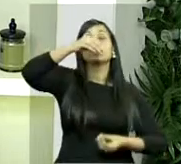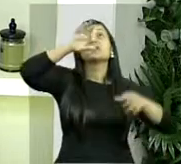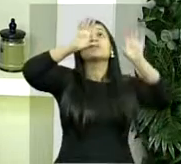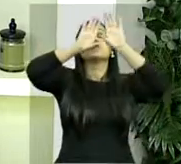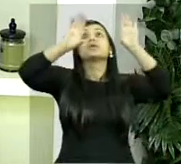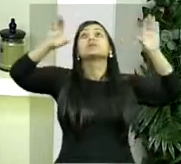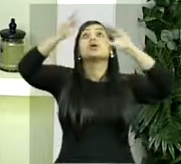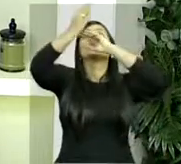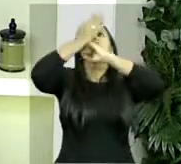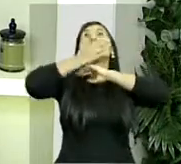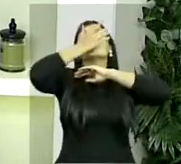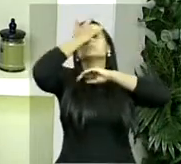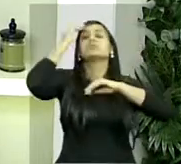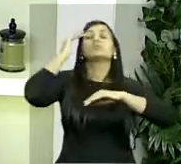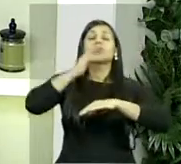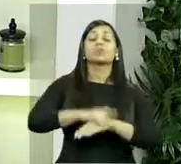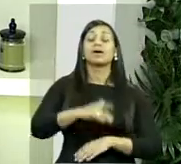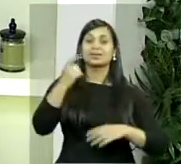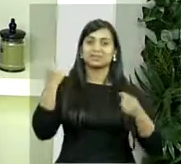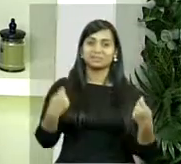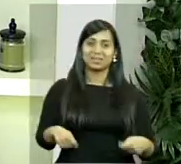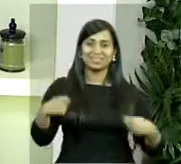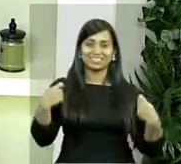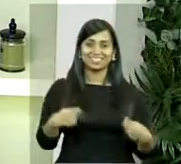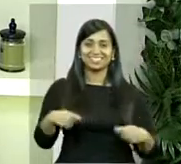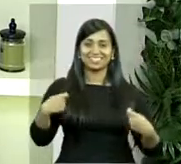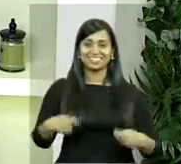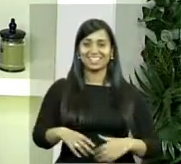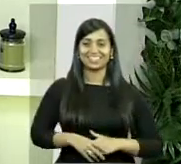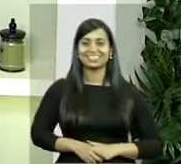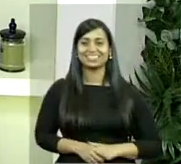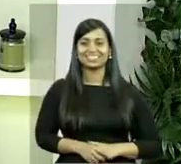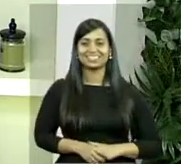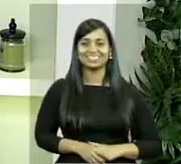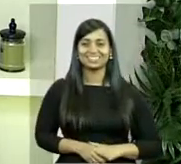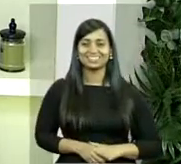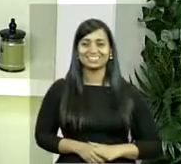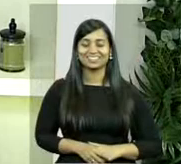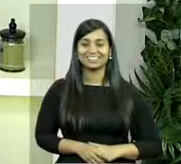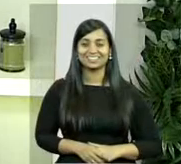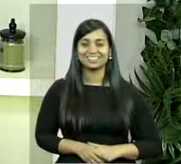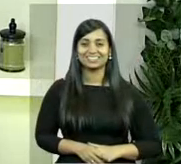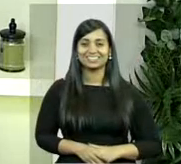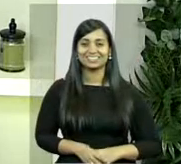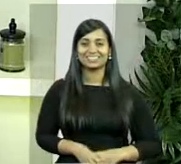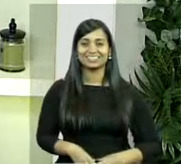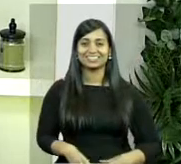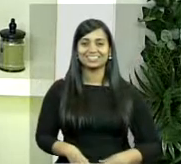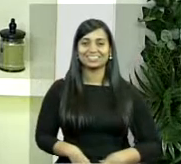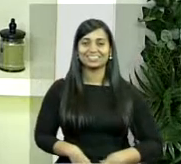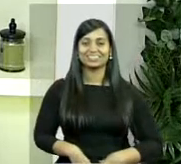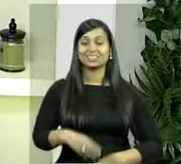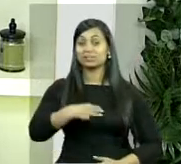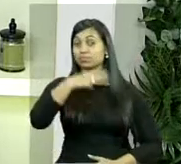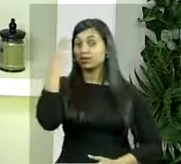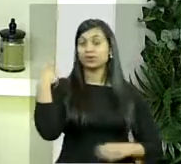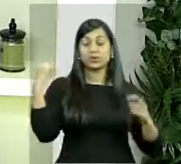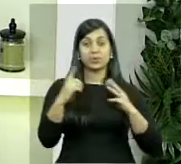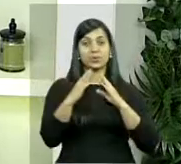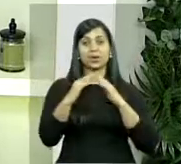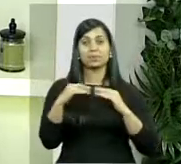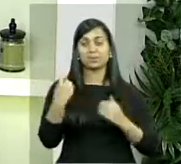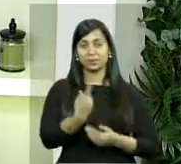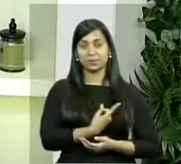do inferno. Levai as almas todas para o céu e socorrei principalmente as que mais precisarem. Nossa Senhora de